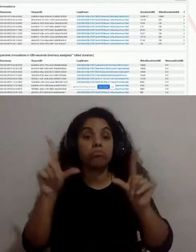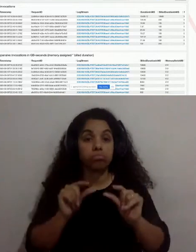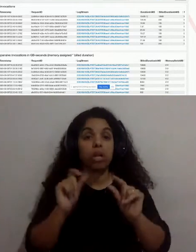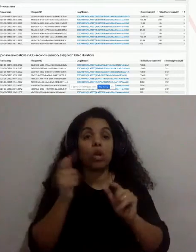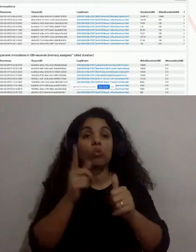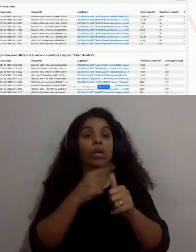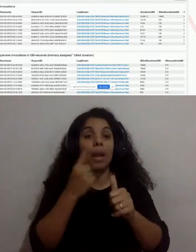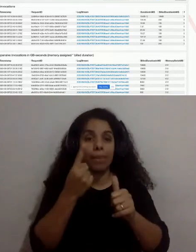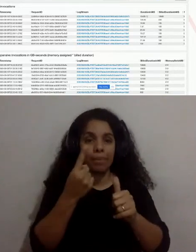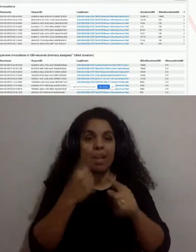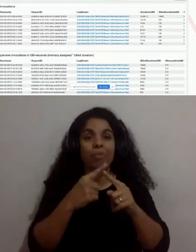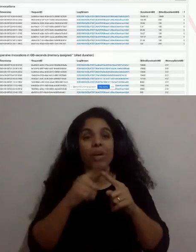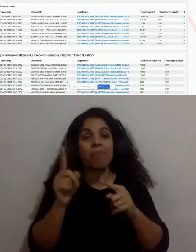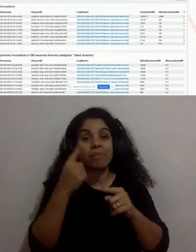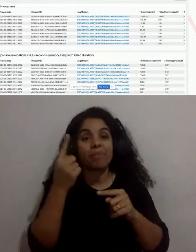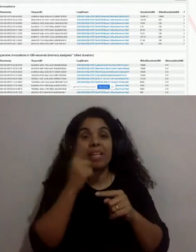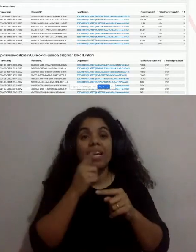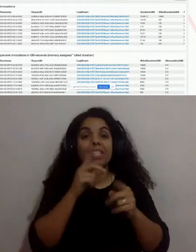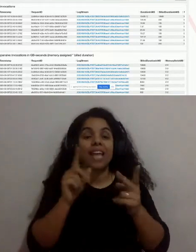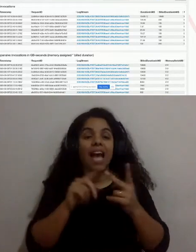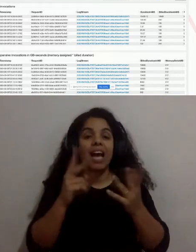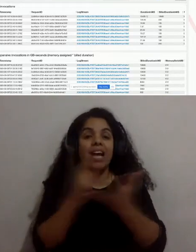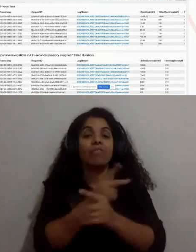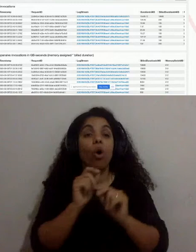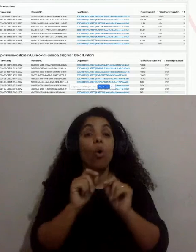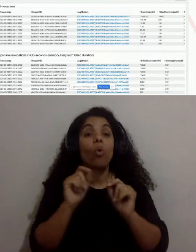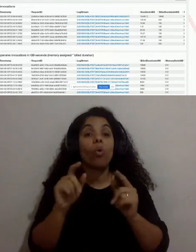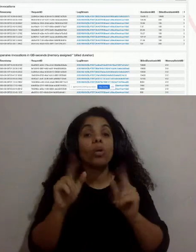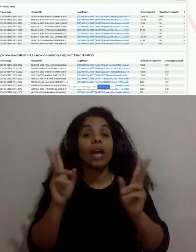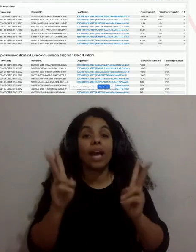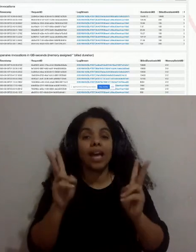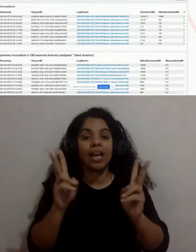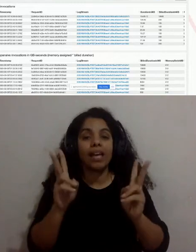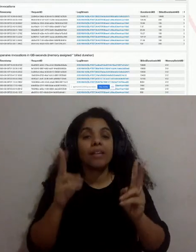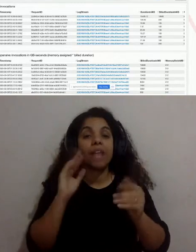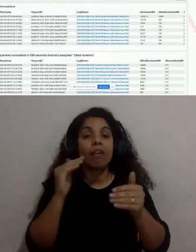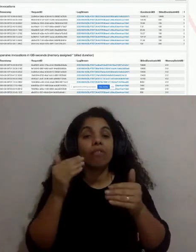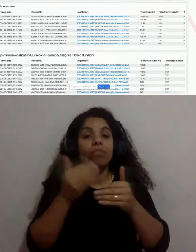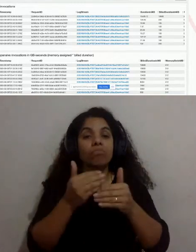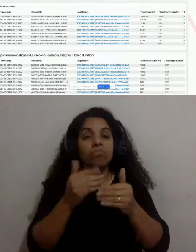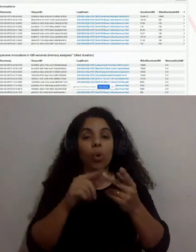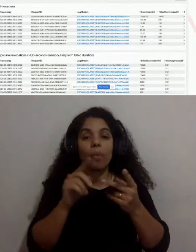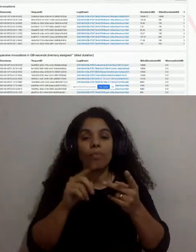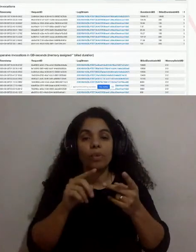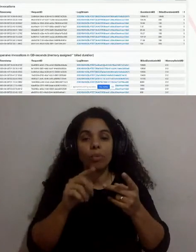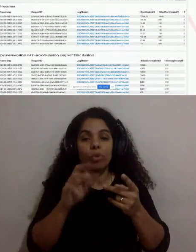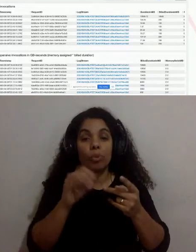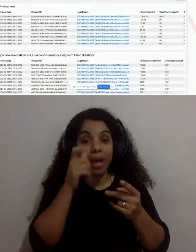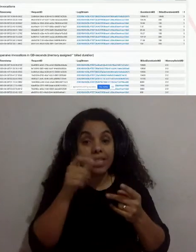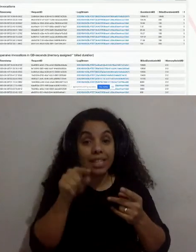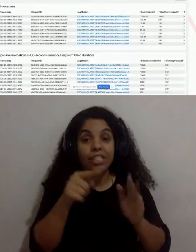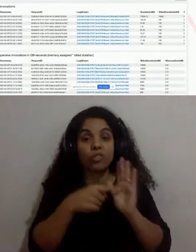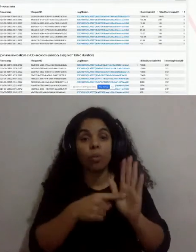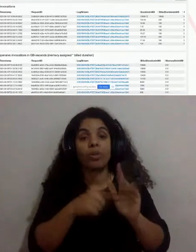primeira, porque a primeira ele estava dormindo, lembra? E aqui, ó, essa aqui é bem interessante, que essa aqui eu vou mostrar